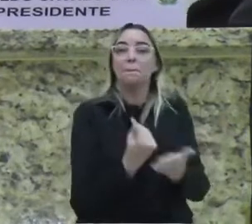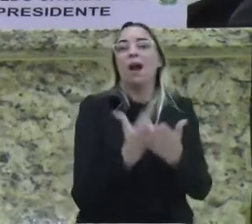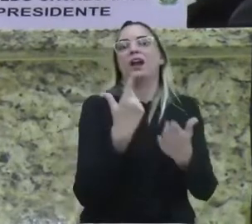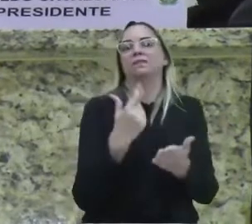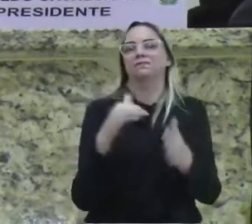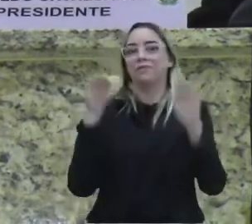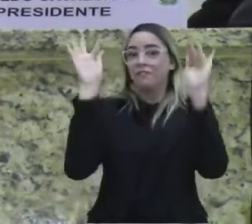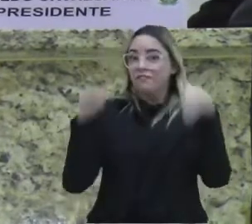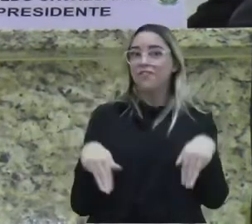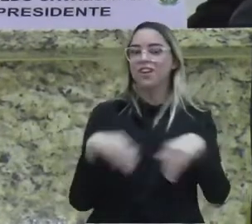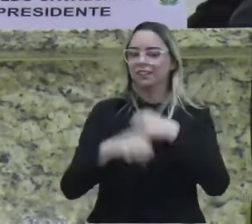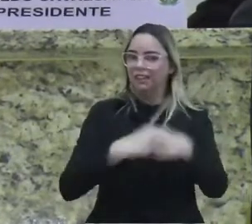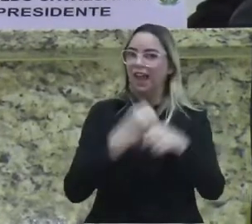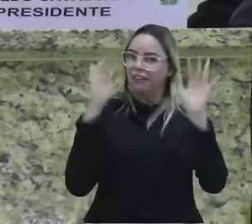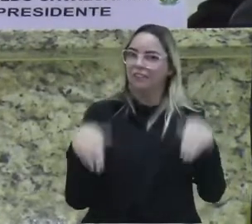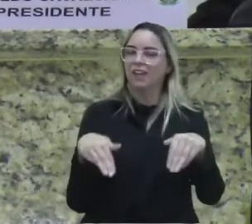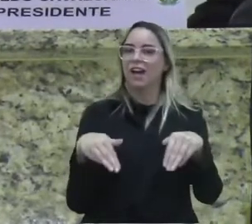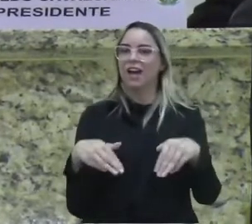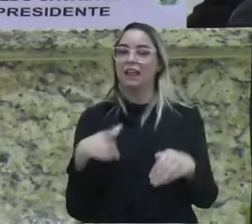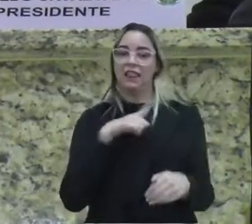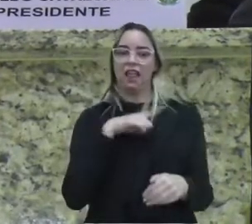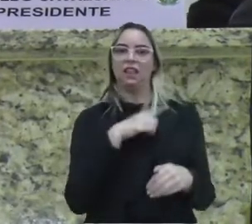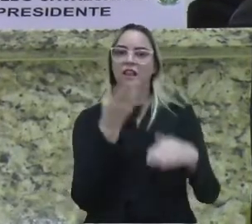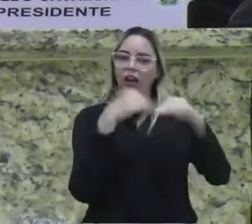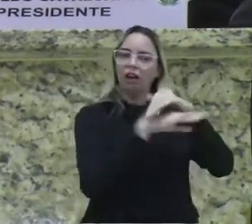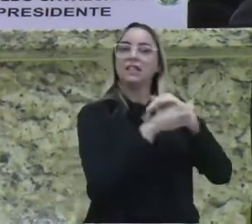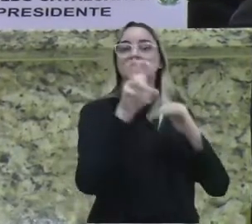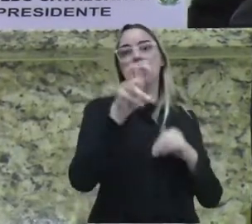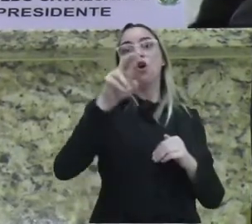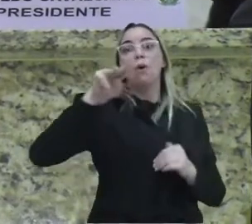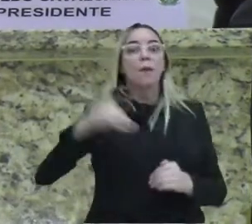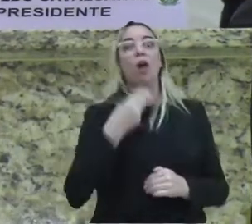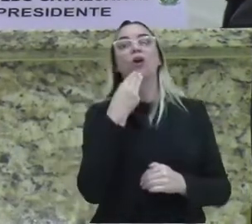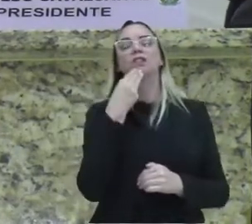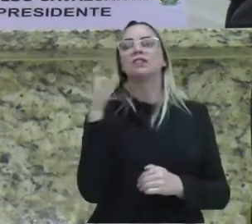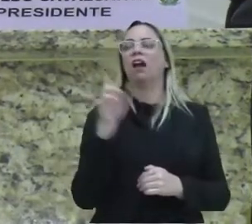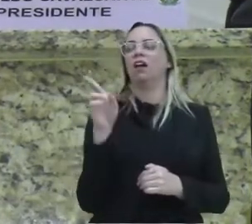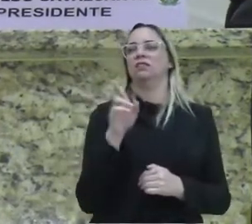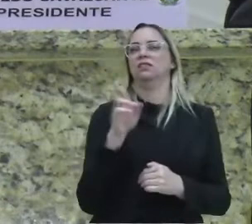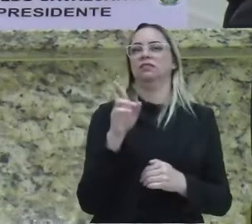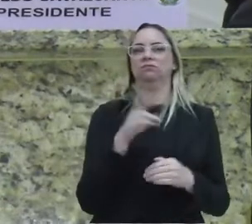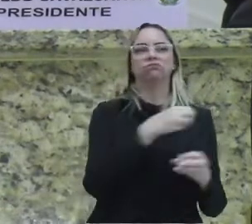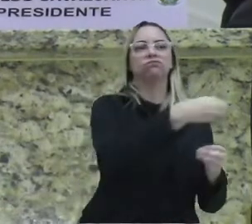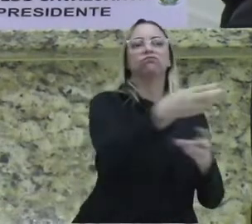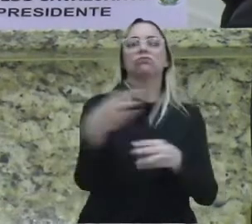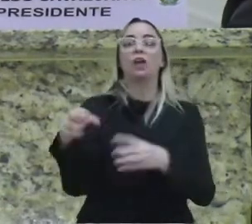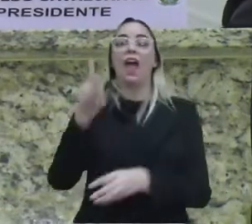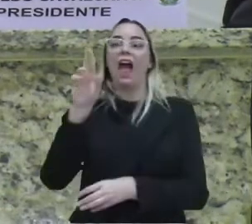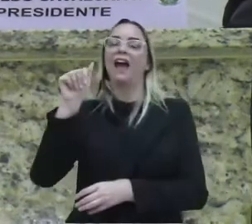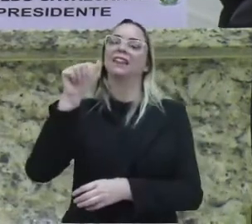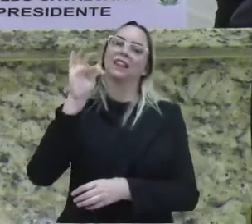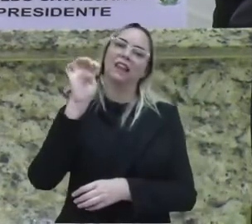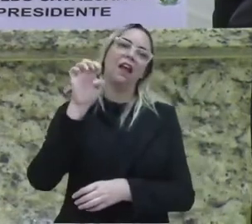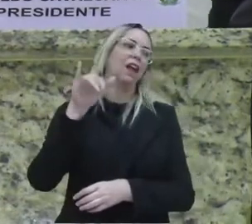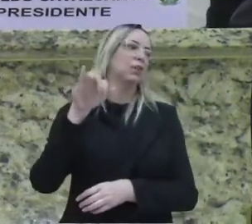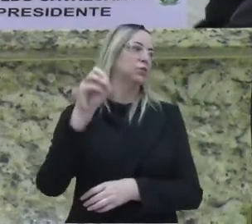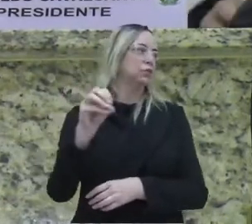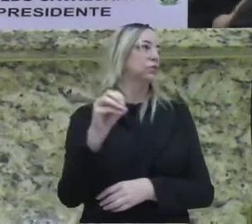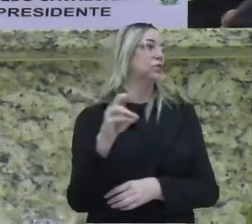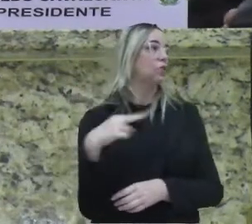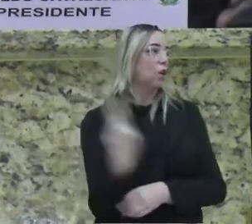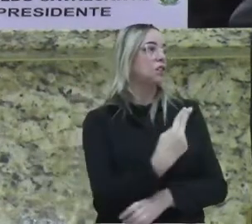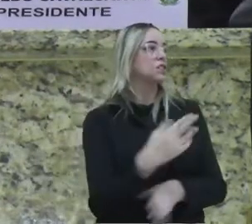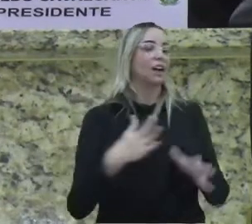ano, a gente tivesse em caixa o valor de 5 milhões de reais para ratear com os professores. Que, assim, foi um motivo de muita